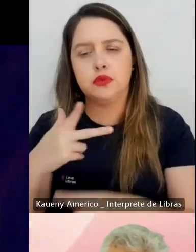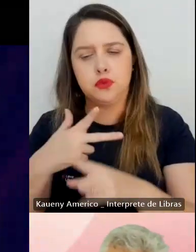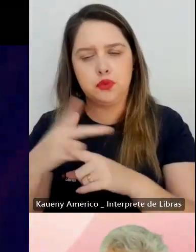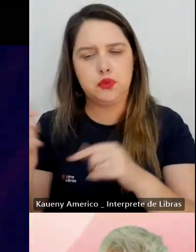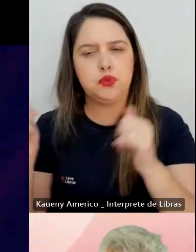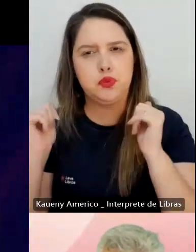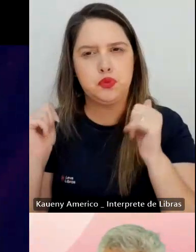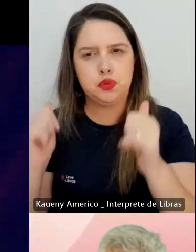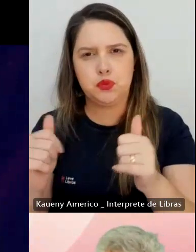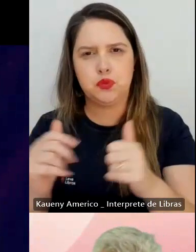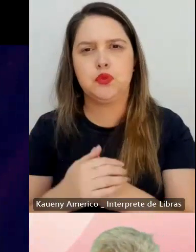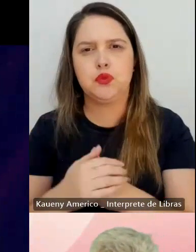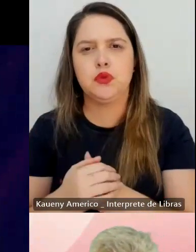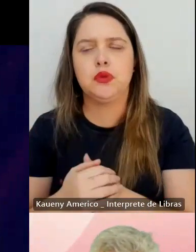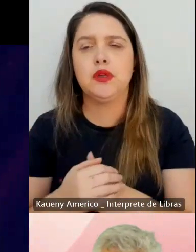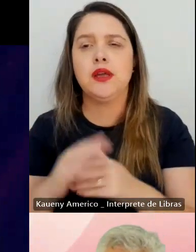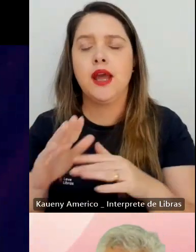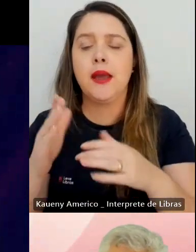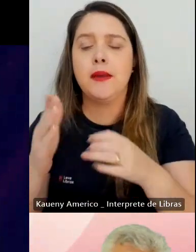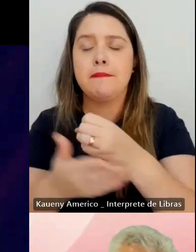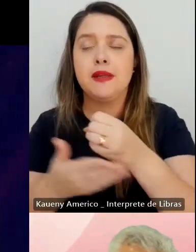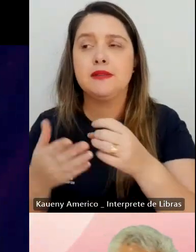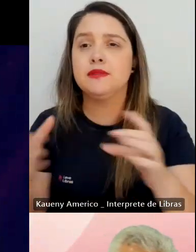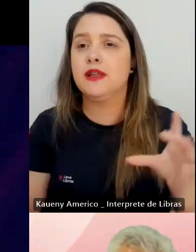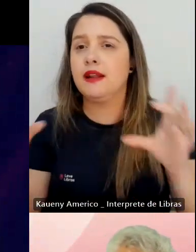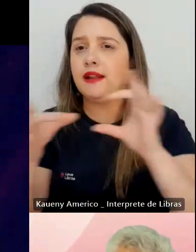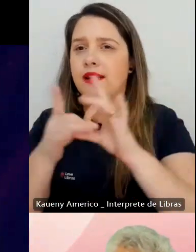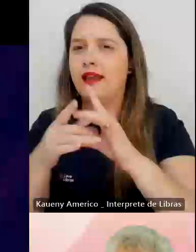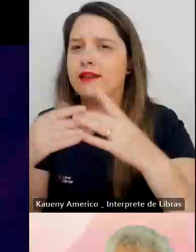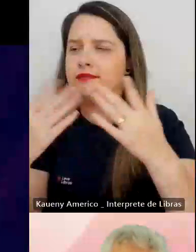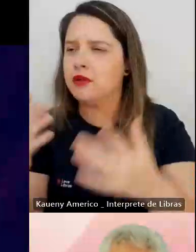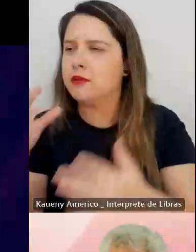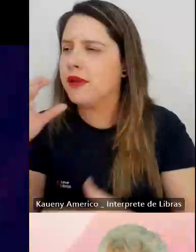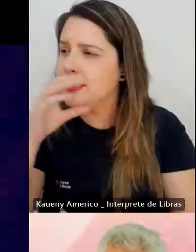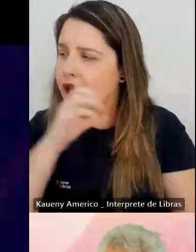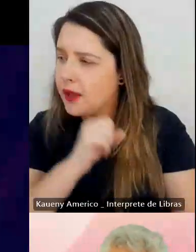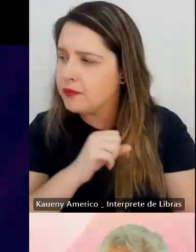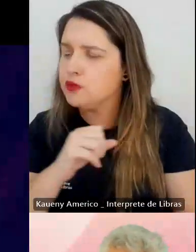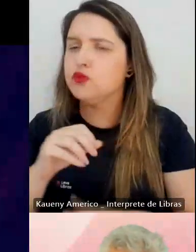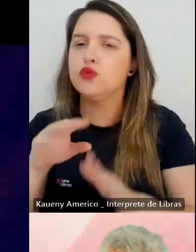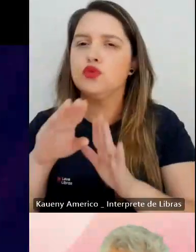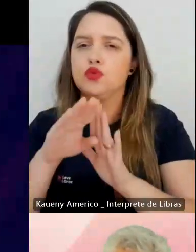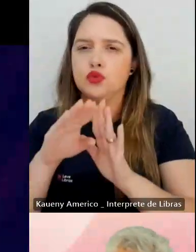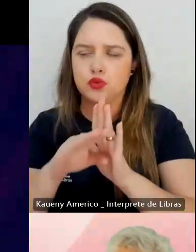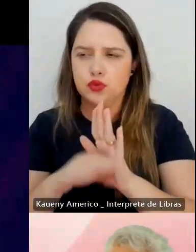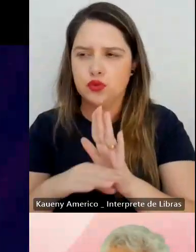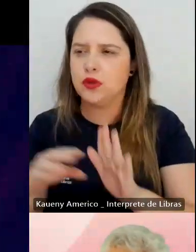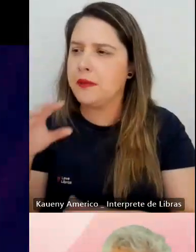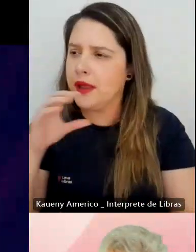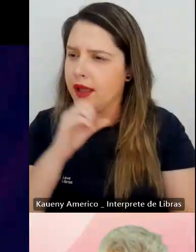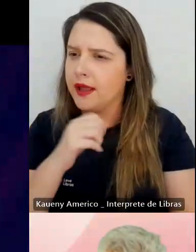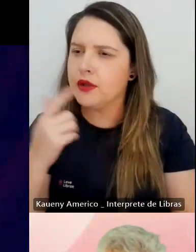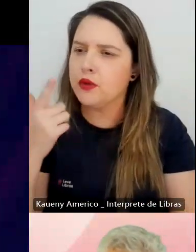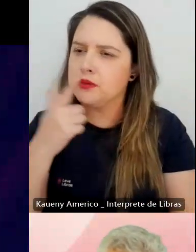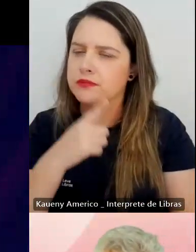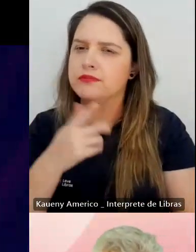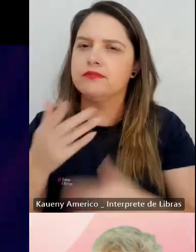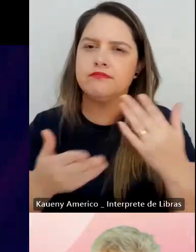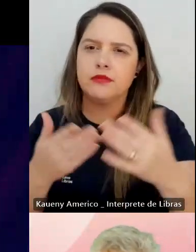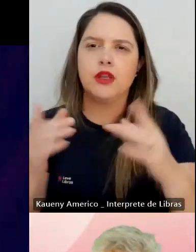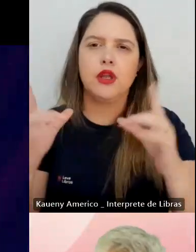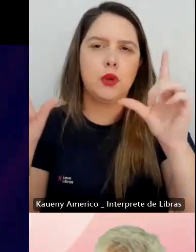futuro está basicamente ligado a isso. Quanto mais rápido for o diagnóstico, mais rápido a gente consegue tratar e menor vai ser a